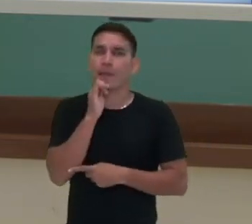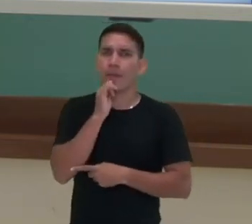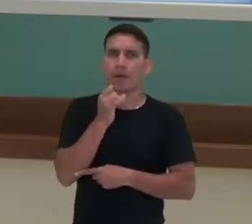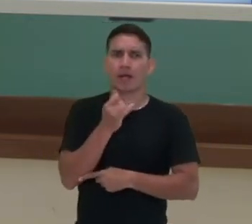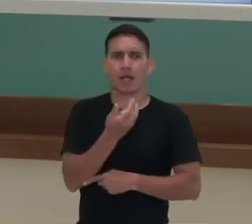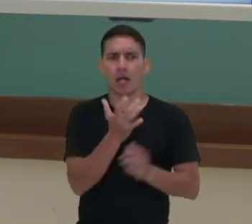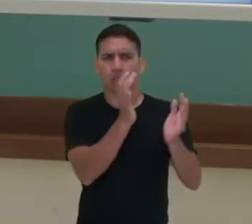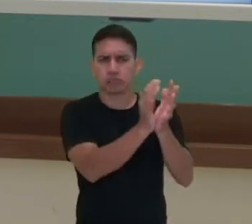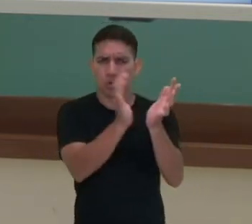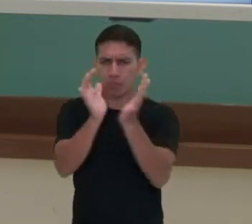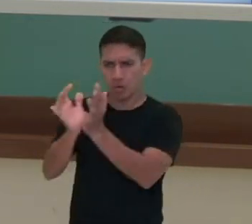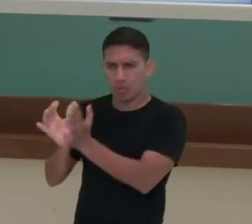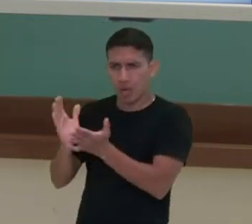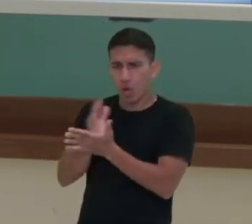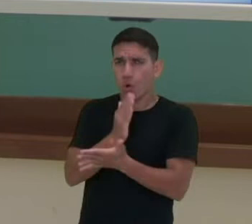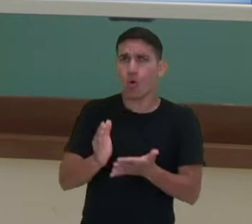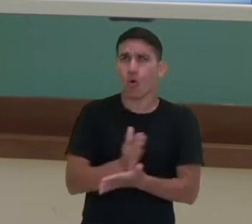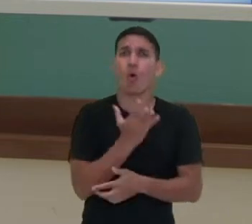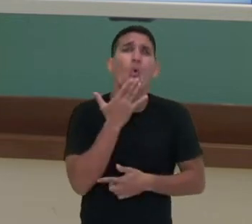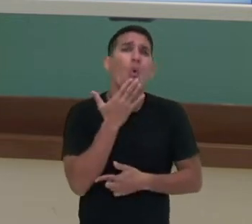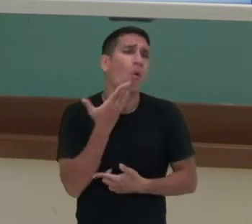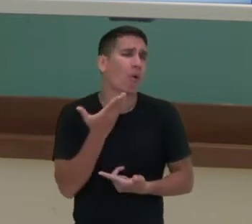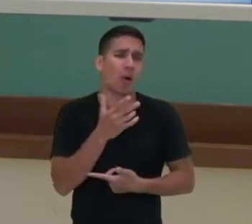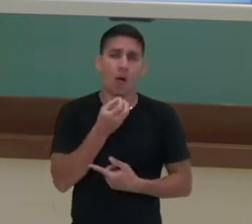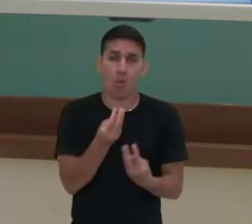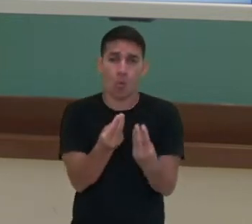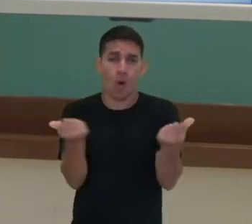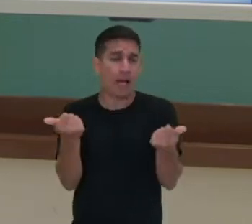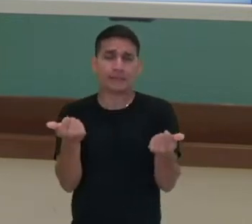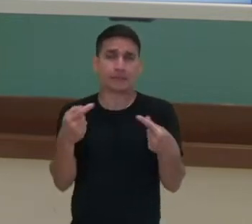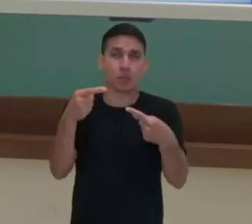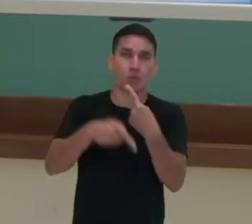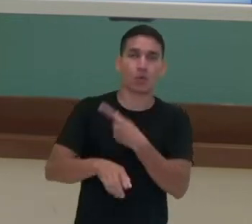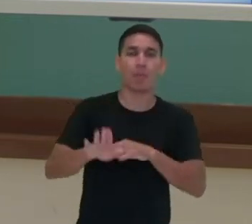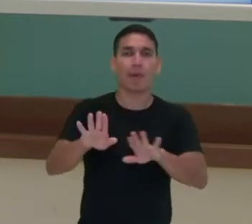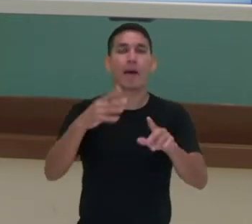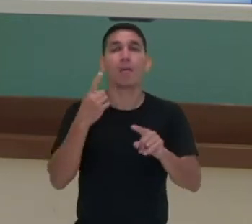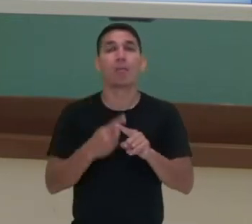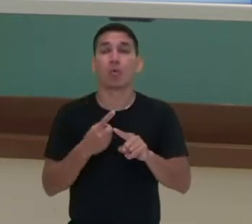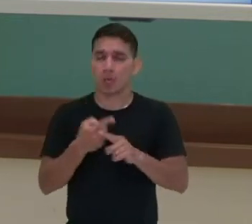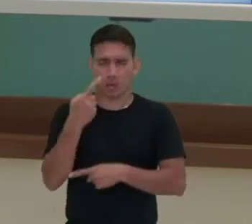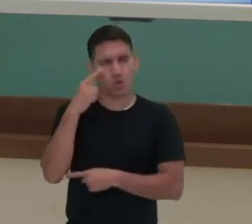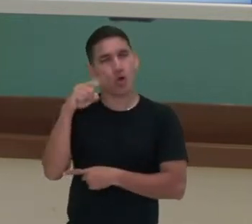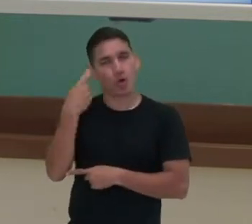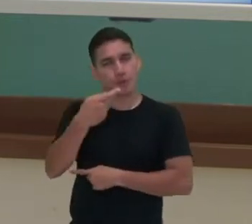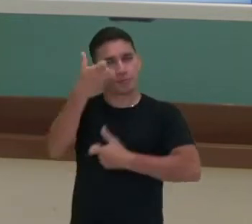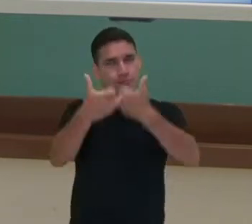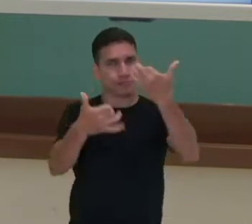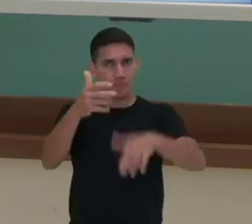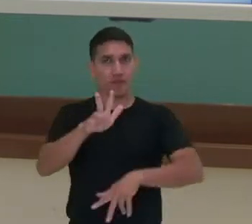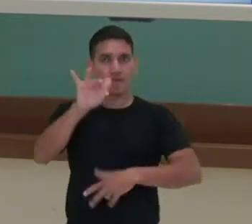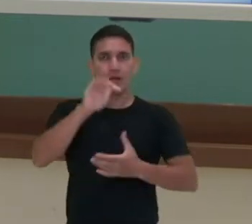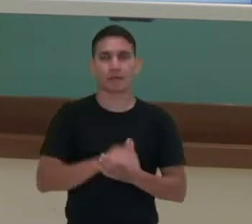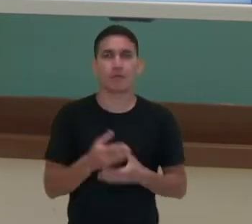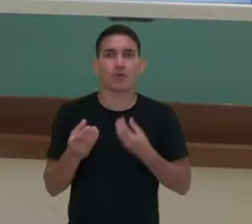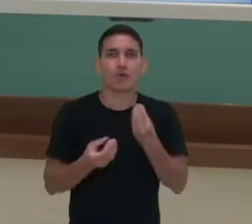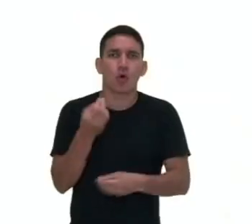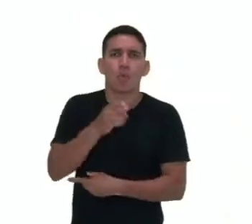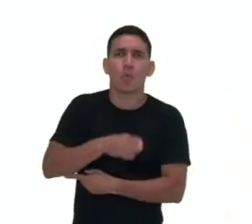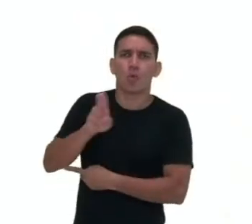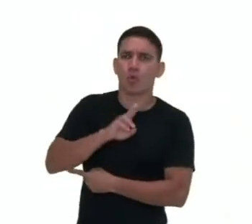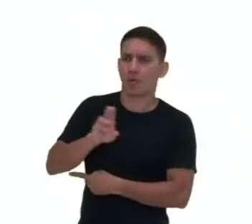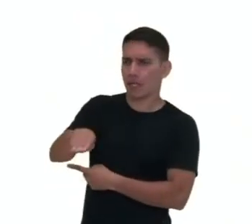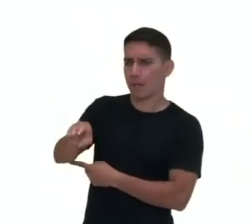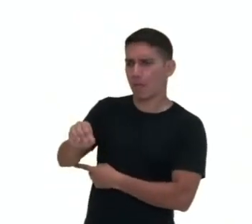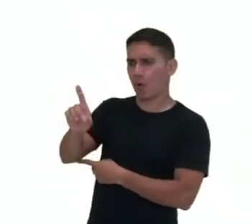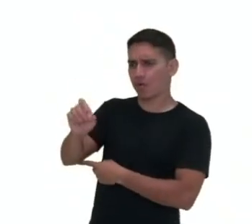de alguma coisa, não são boas, né, as qualitativas. Mas por quê? A gente vai discutir. Qual é o uso da moda e